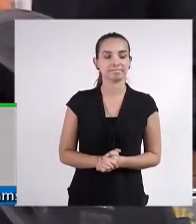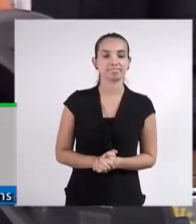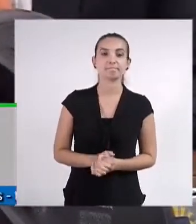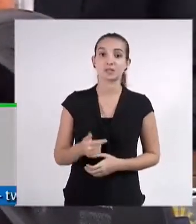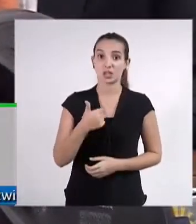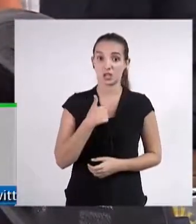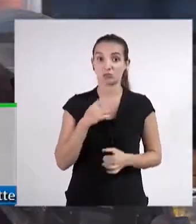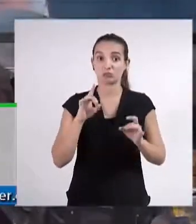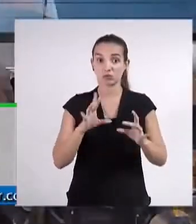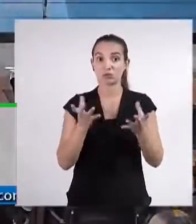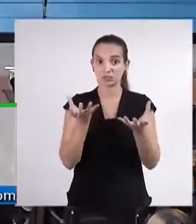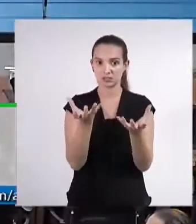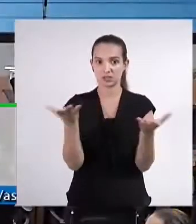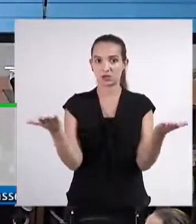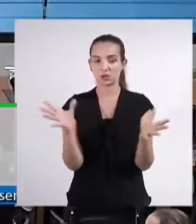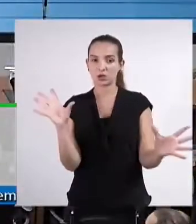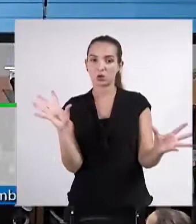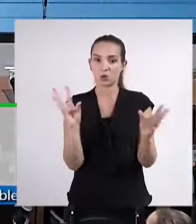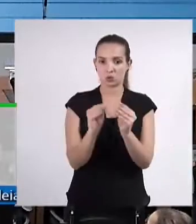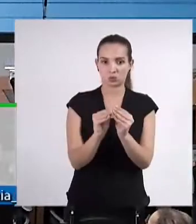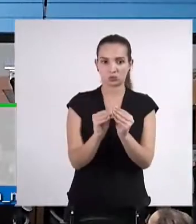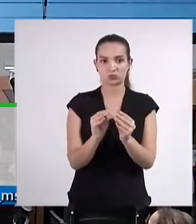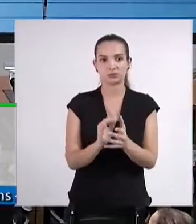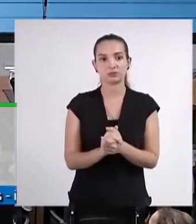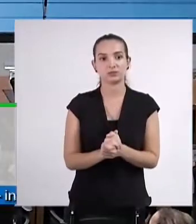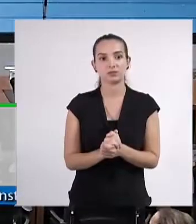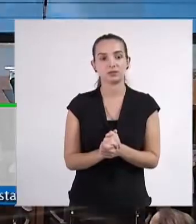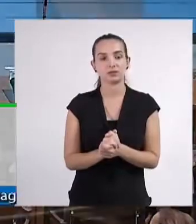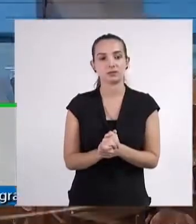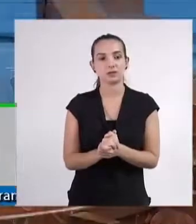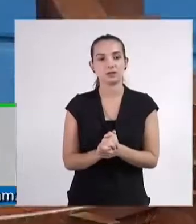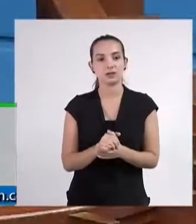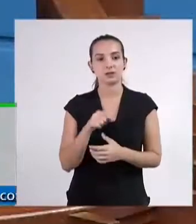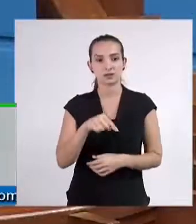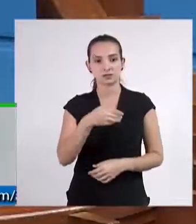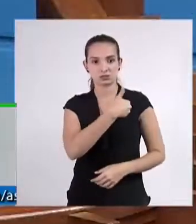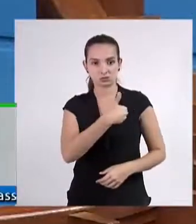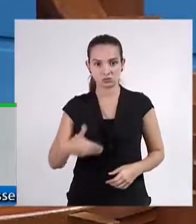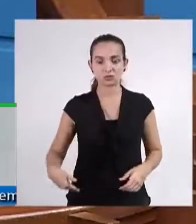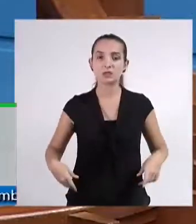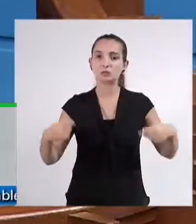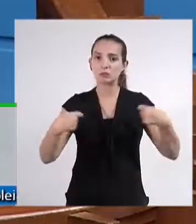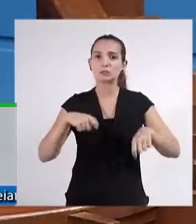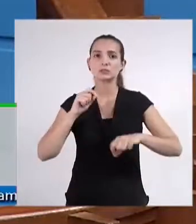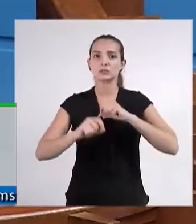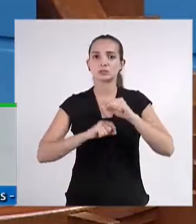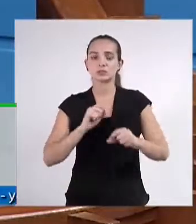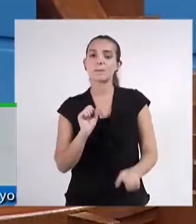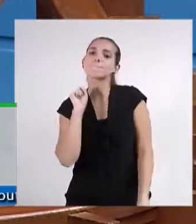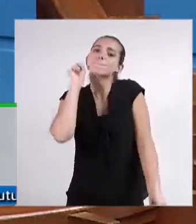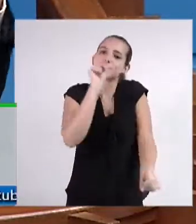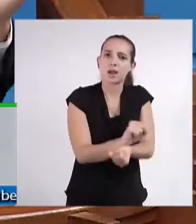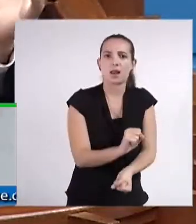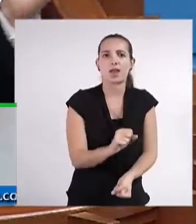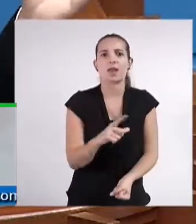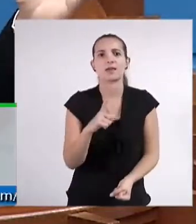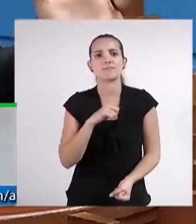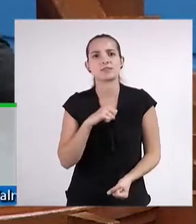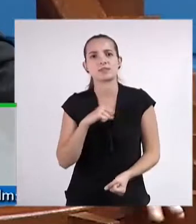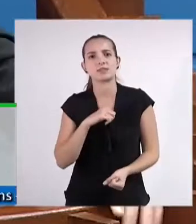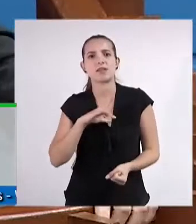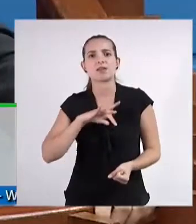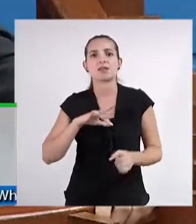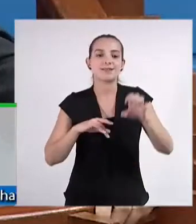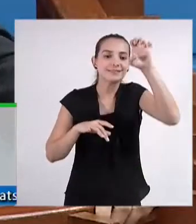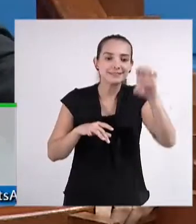Eu só queria concluir que este governo precisa parar de achar que tem comunista infiltrado